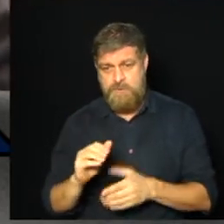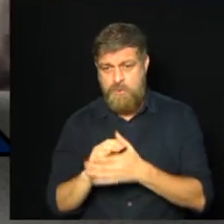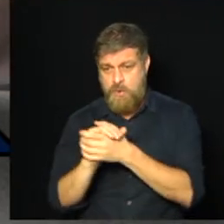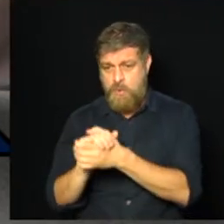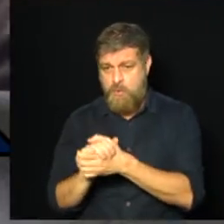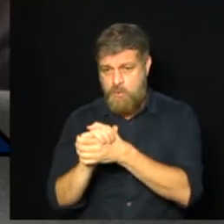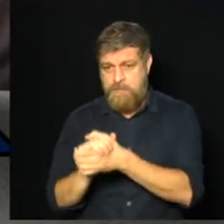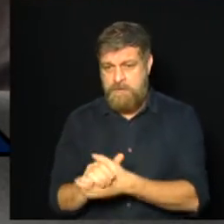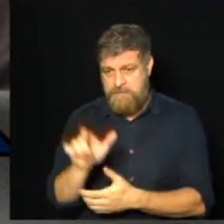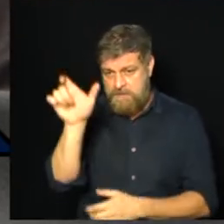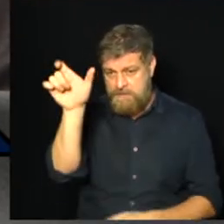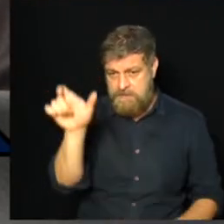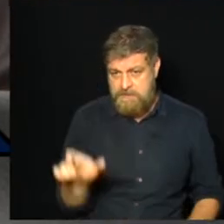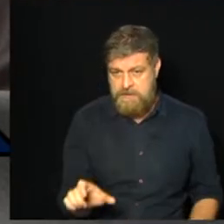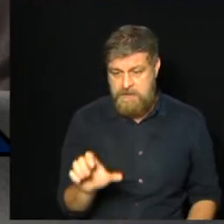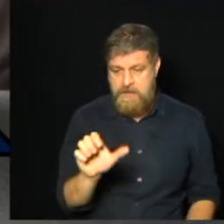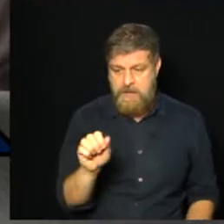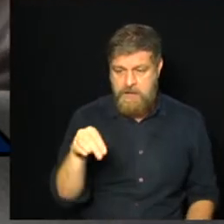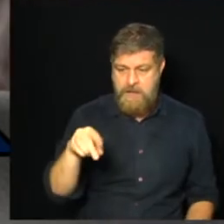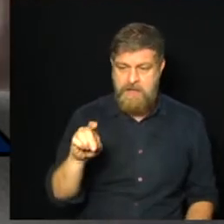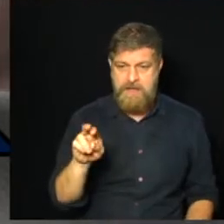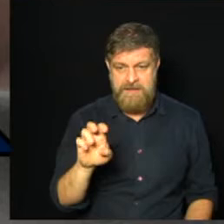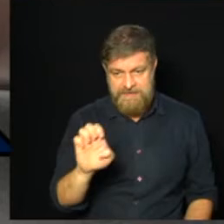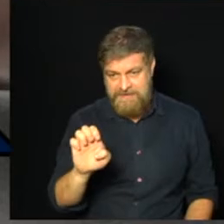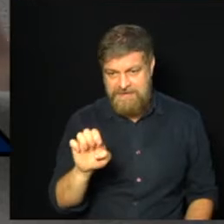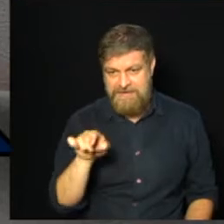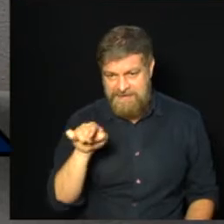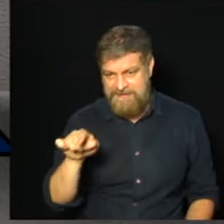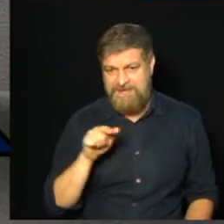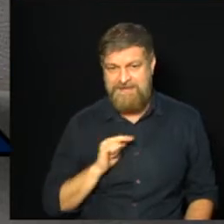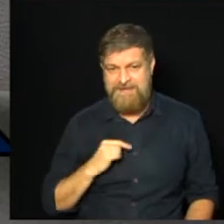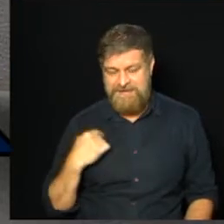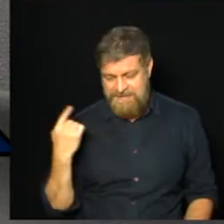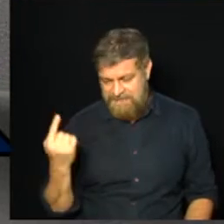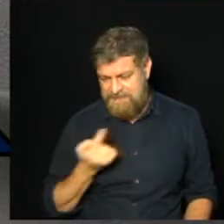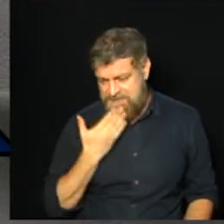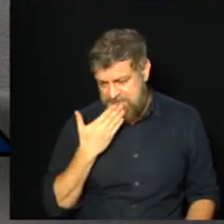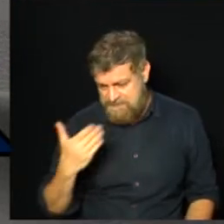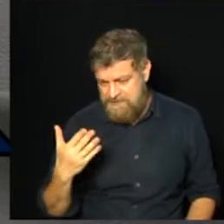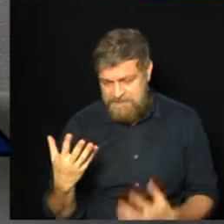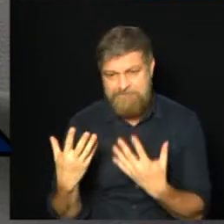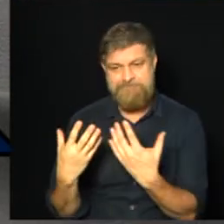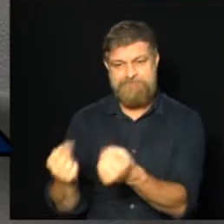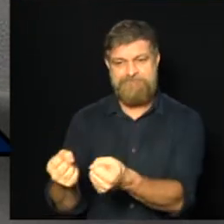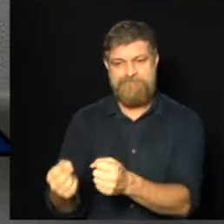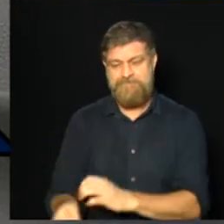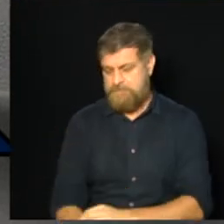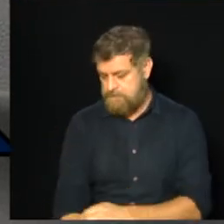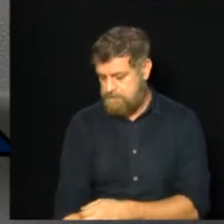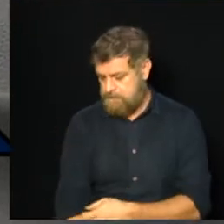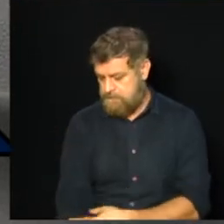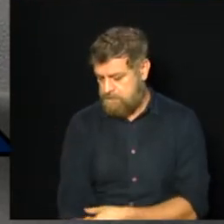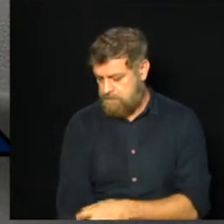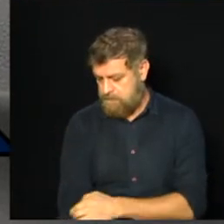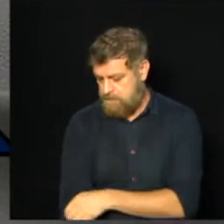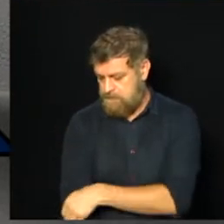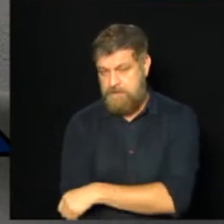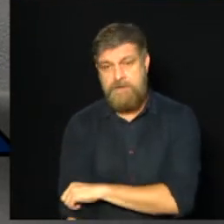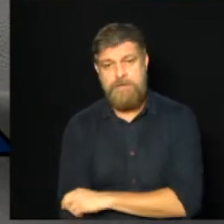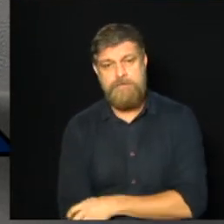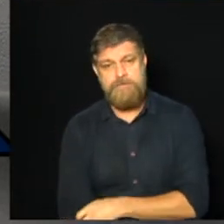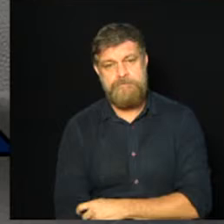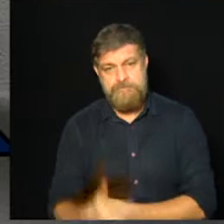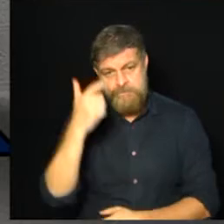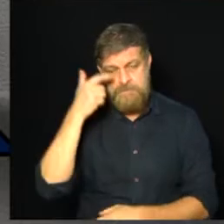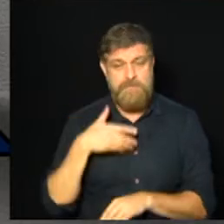André Giardini, que socorre as nossas demandas aqui com muita presteza. Não, rapidamente, eu participei